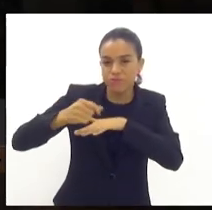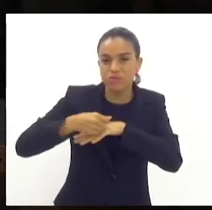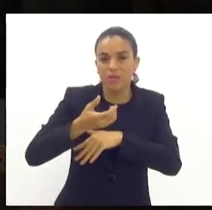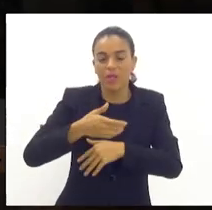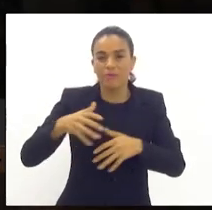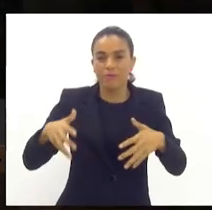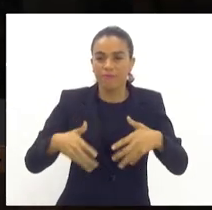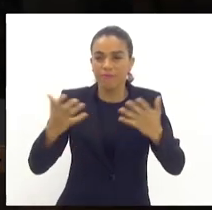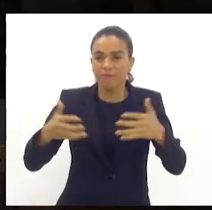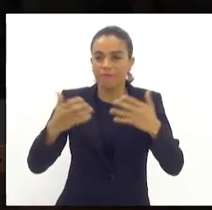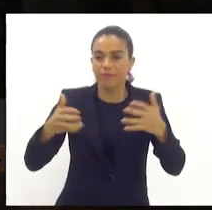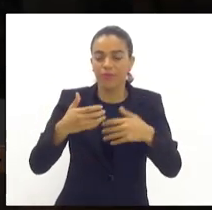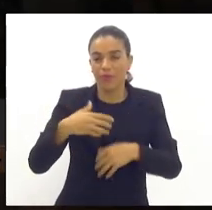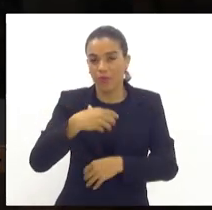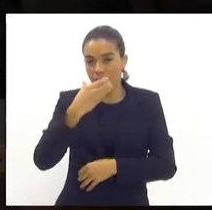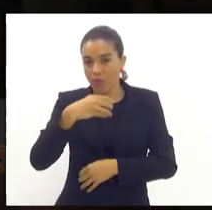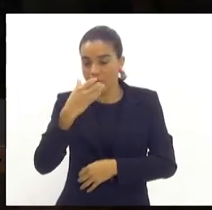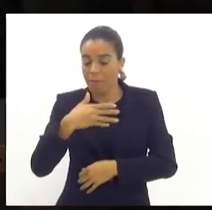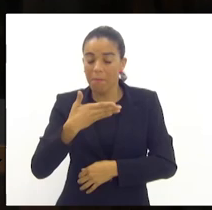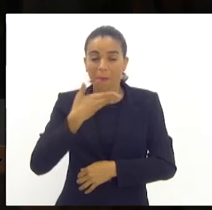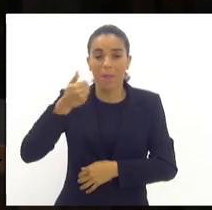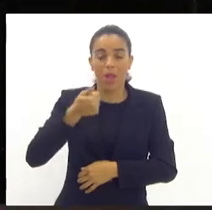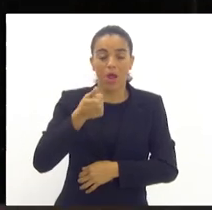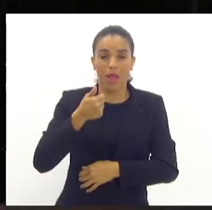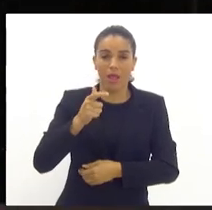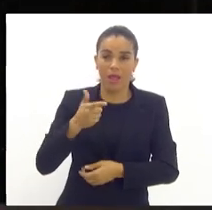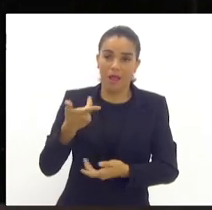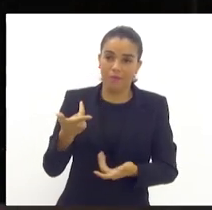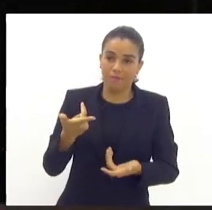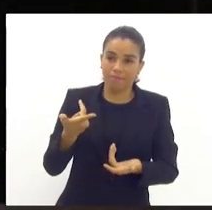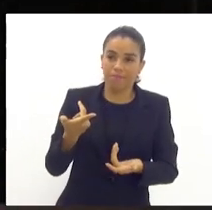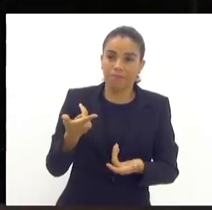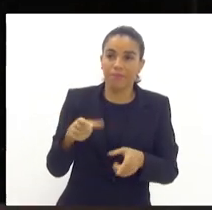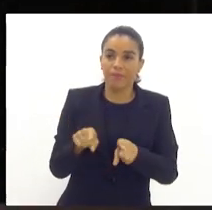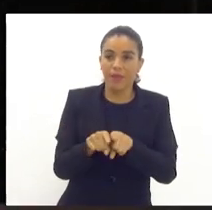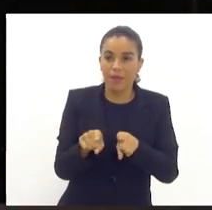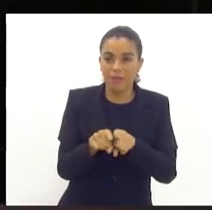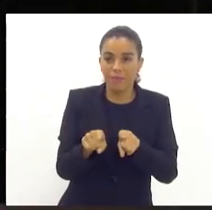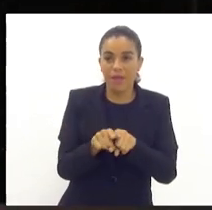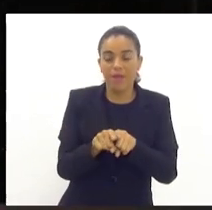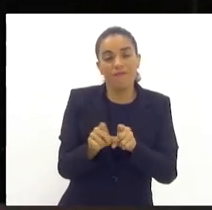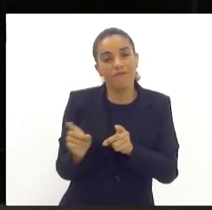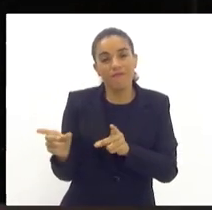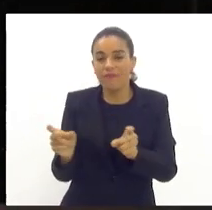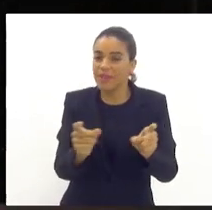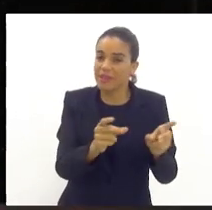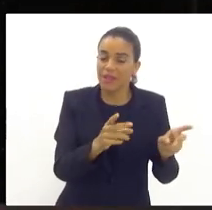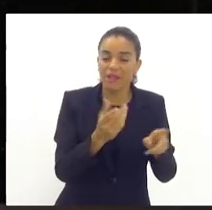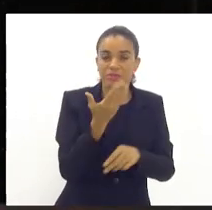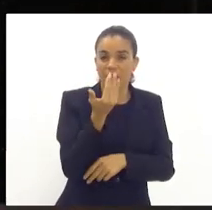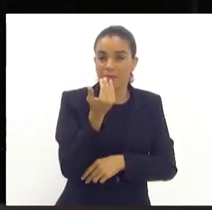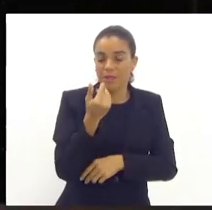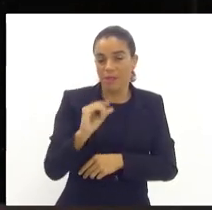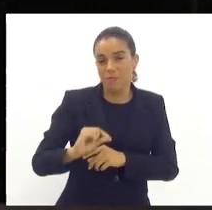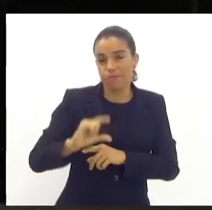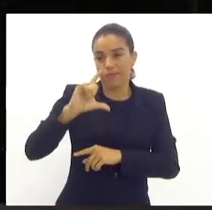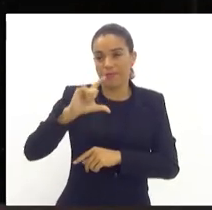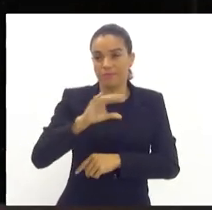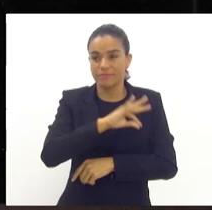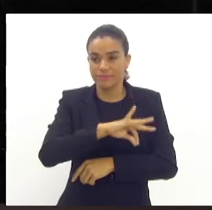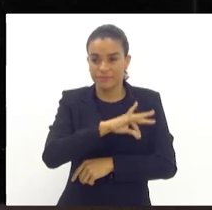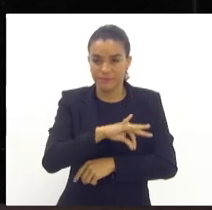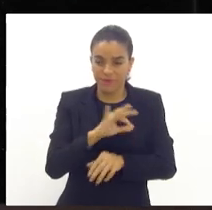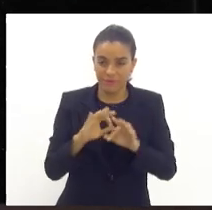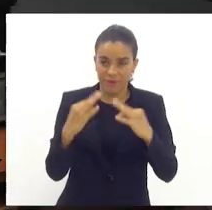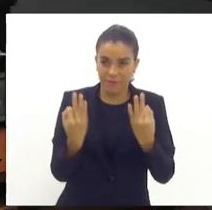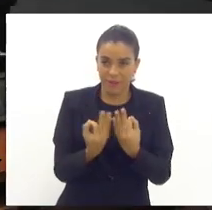ao mesmo tempo você melhora a condição financeira, você pode depois promover esses alimentos, você poder vender e aumenta a renda dessa família. Então,